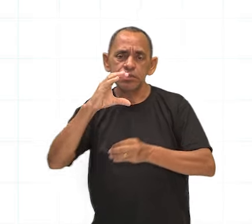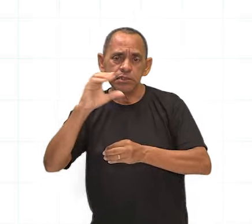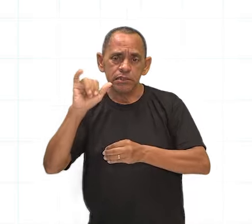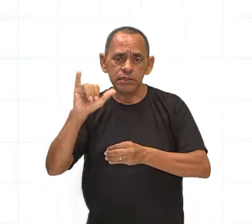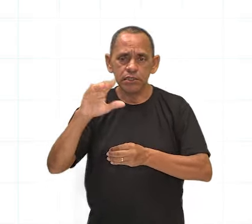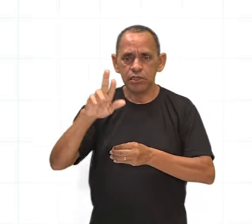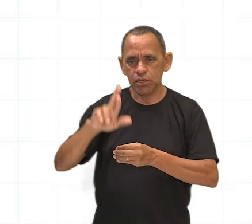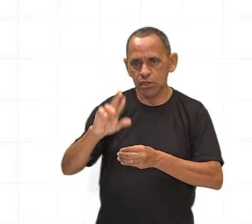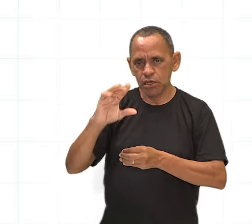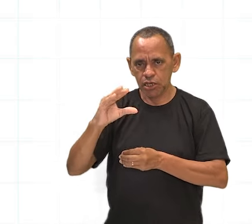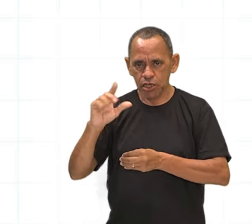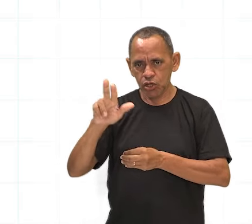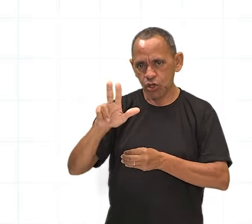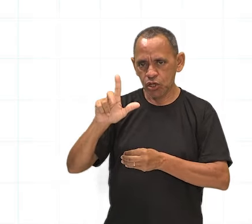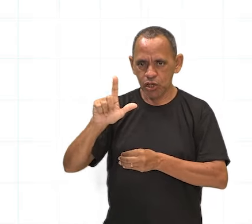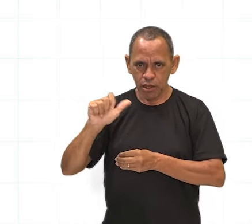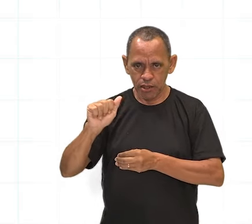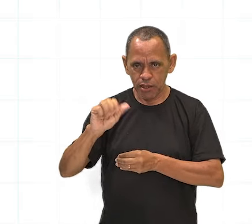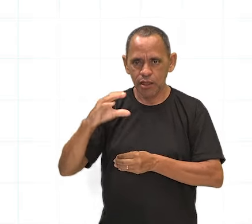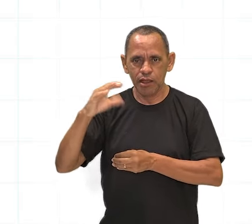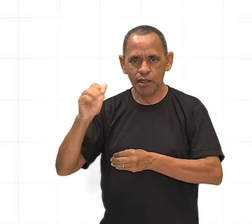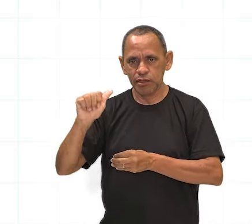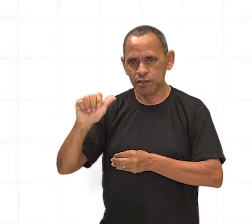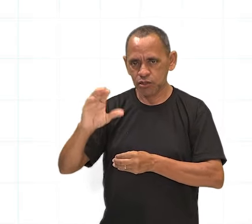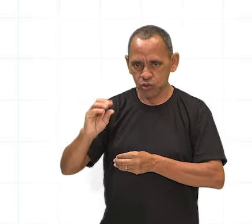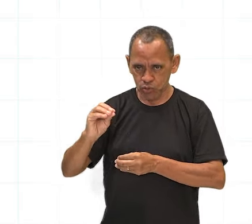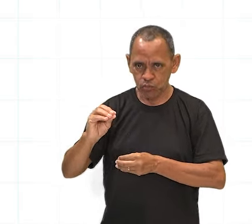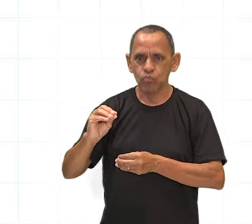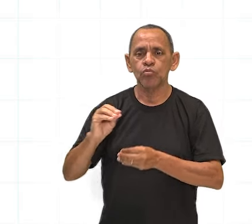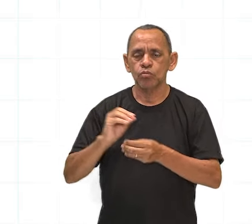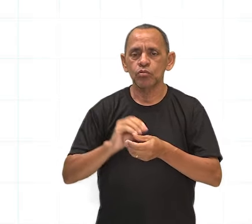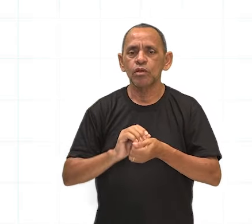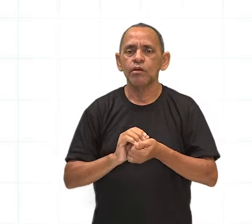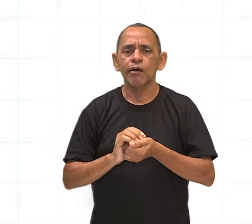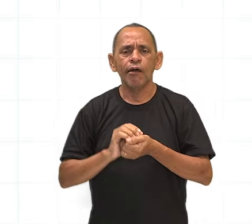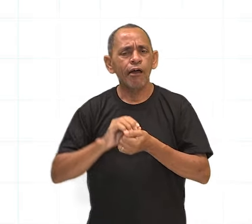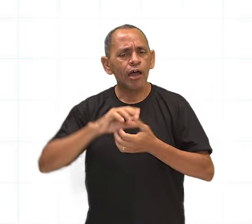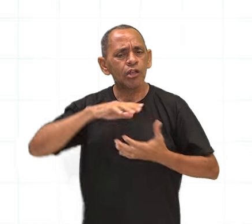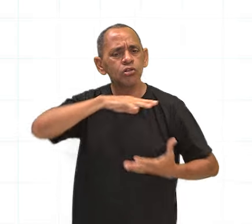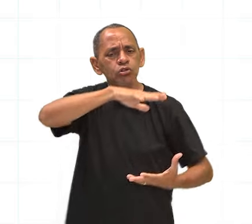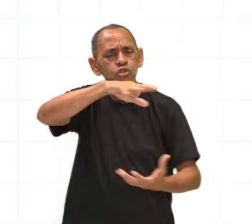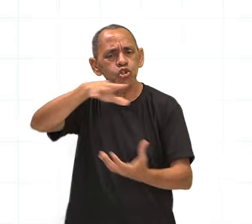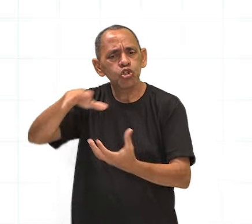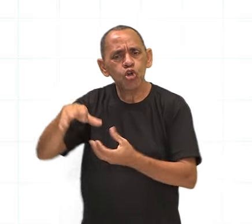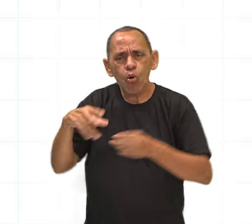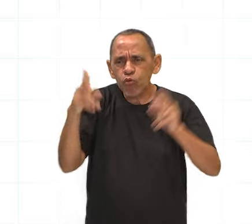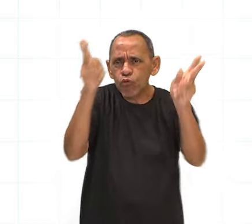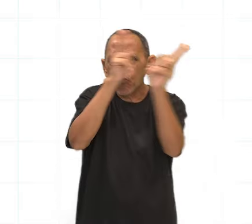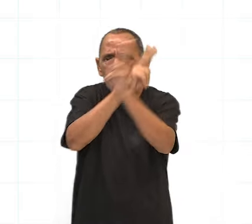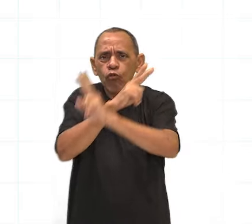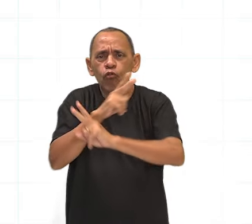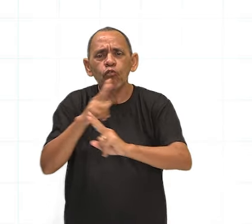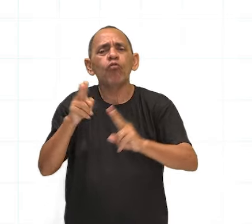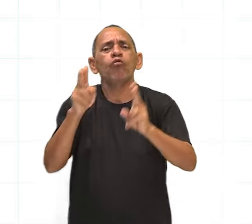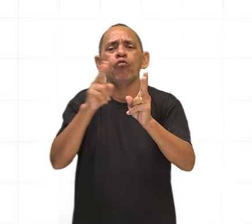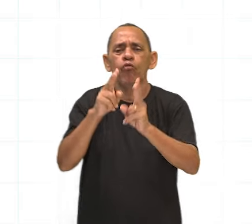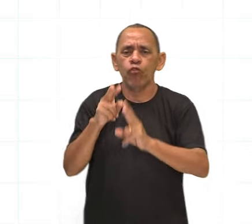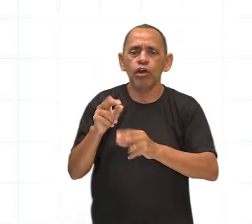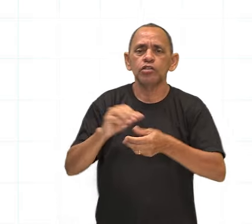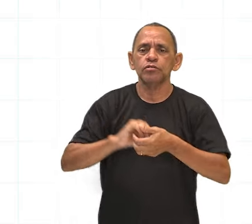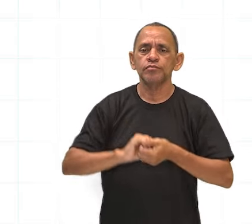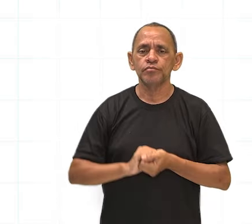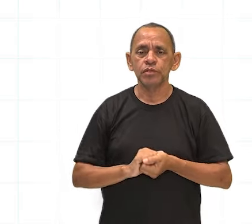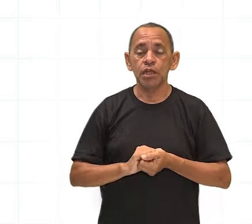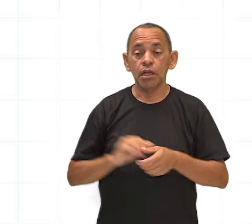dos ventos globais, porque esse vento ele está, né, sobre todo o nosso globo. O Sol, gente, como nós